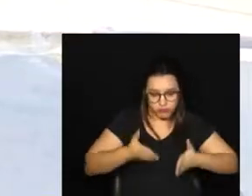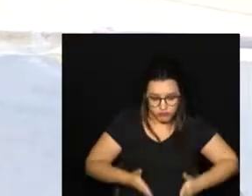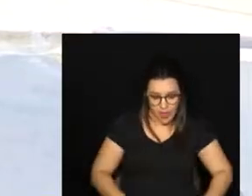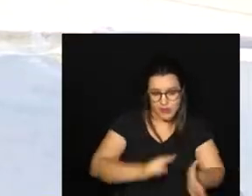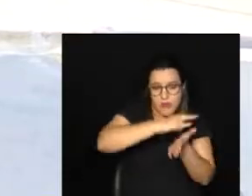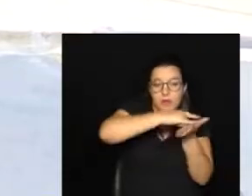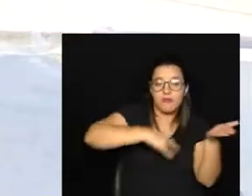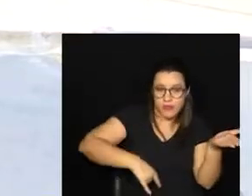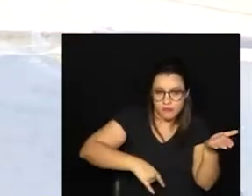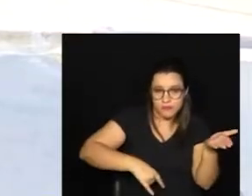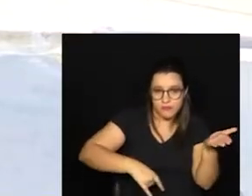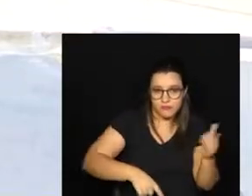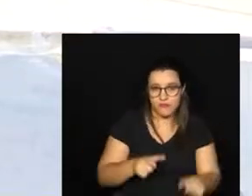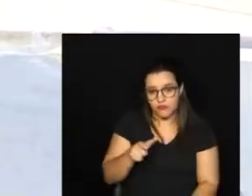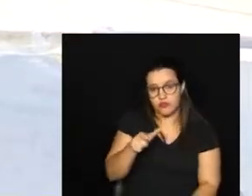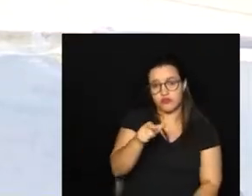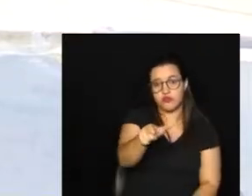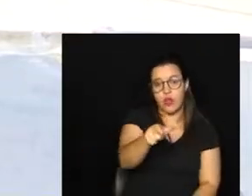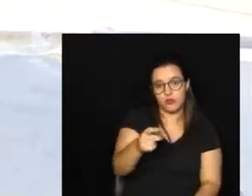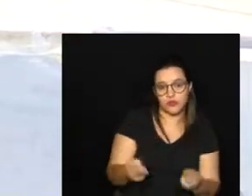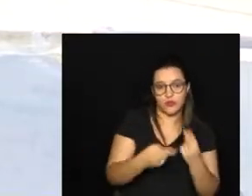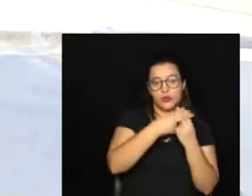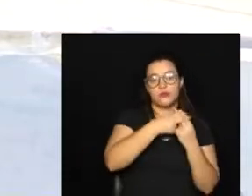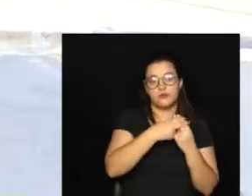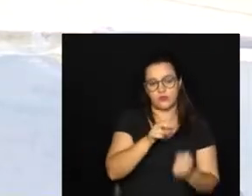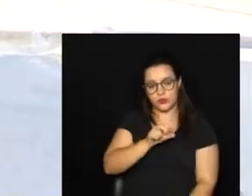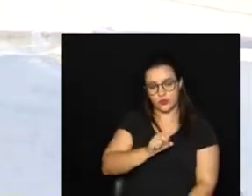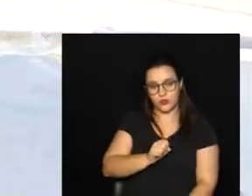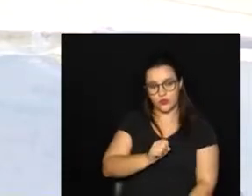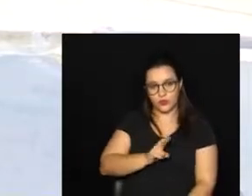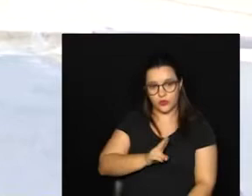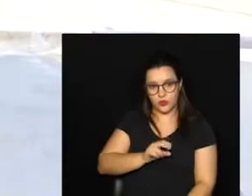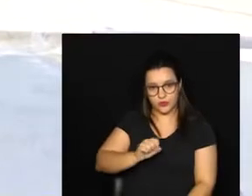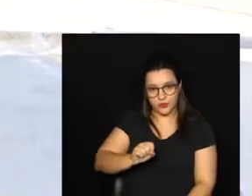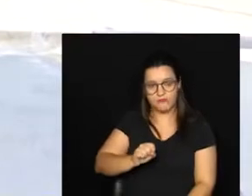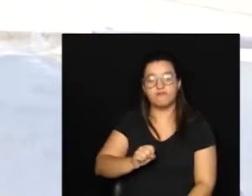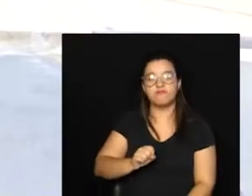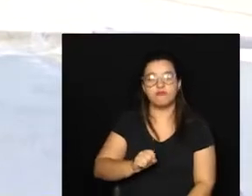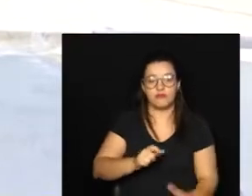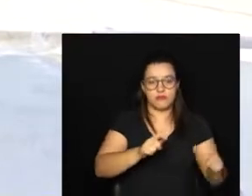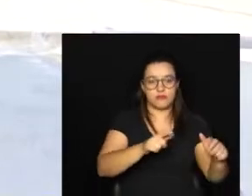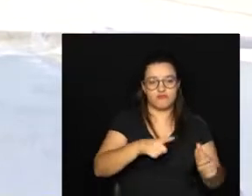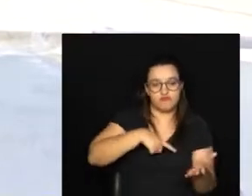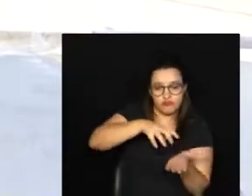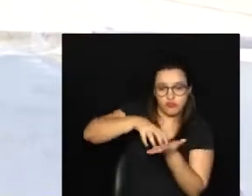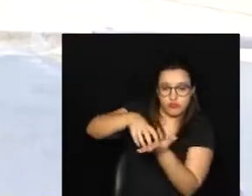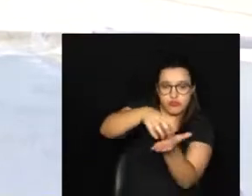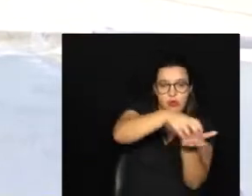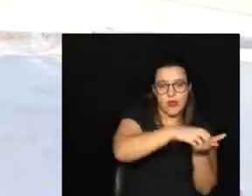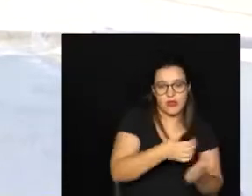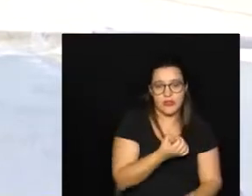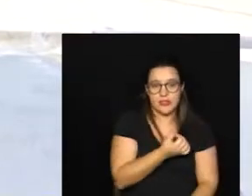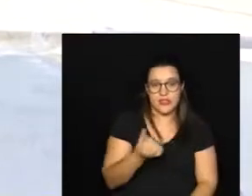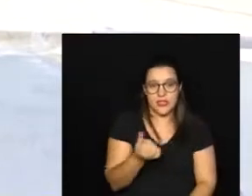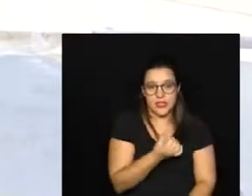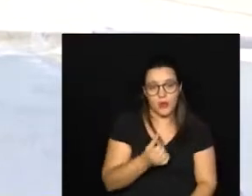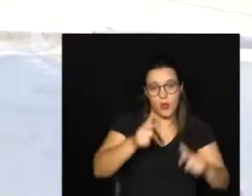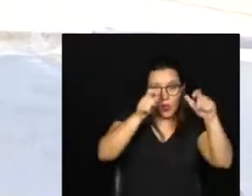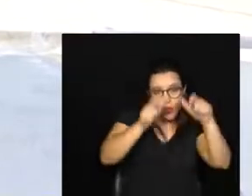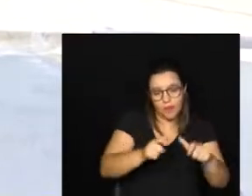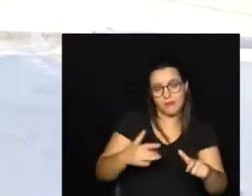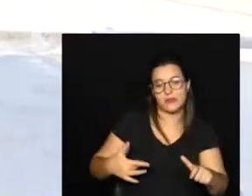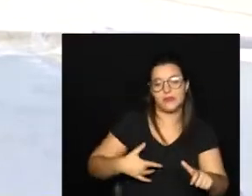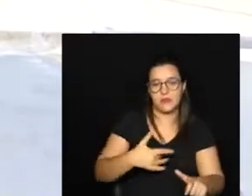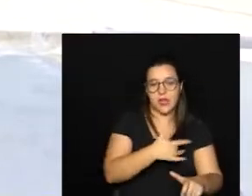nascimento, e também o cartão SUS a um dos 66 postos, ou melhor, um dos 66 centros de